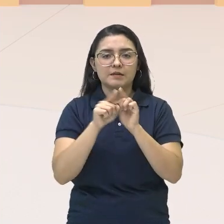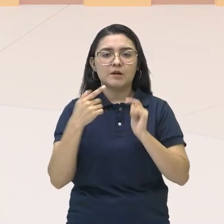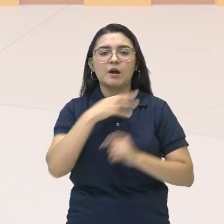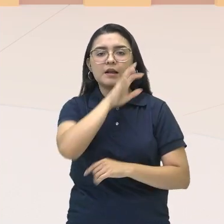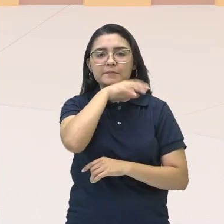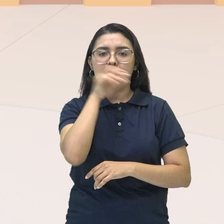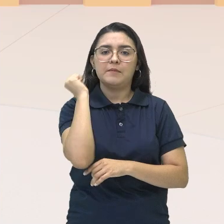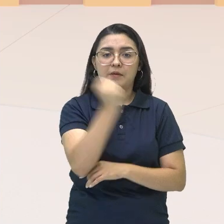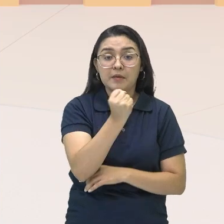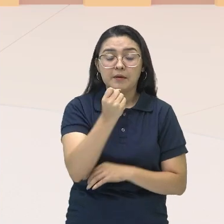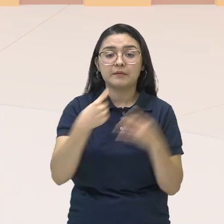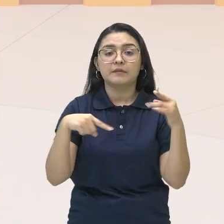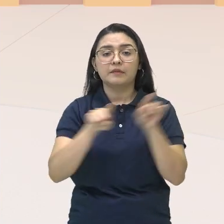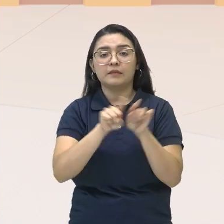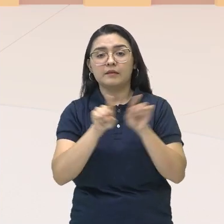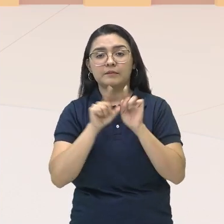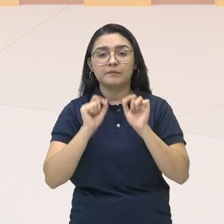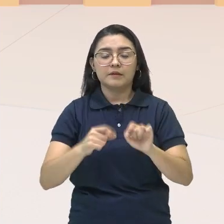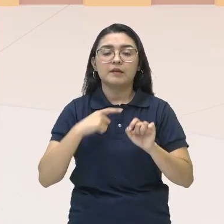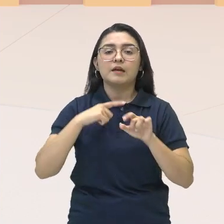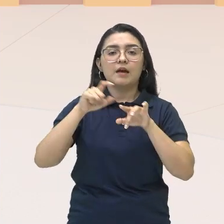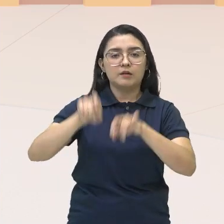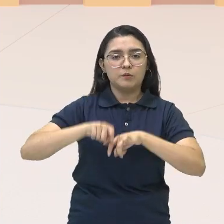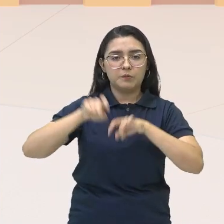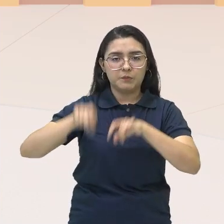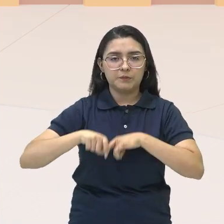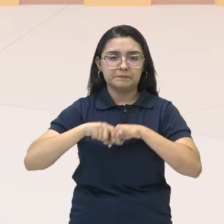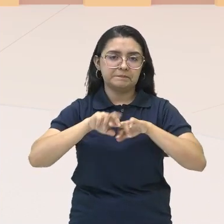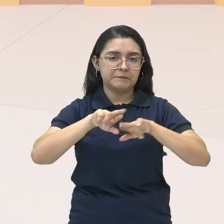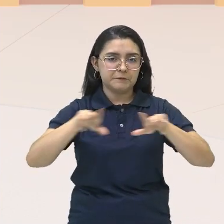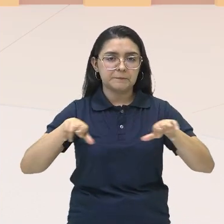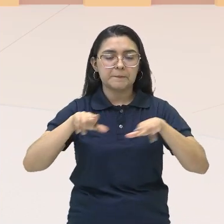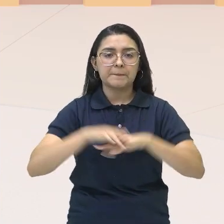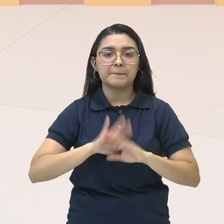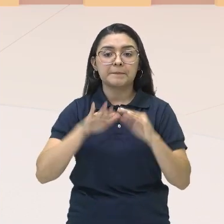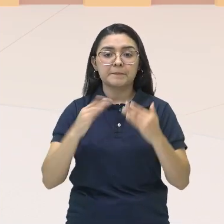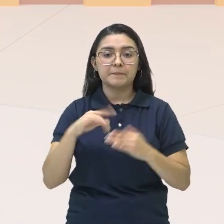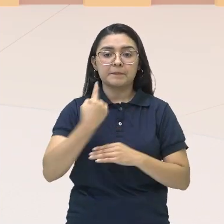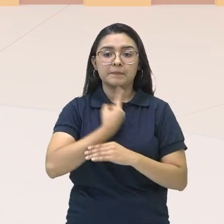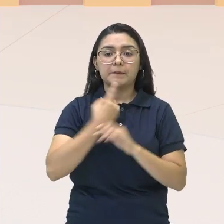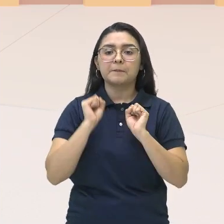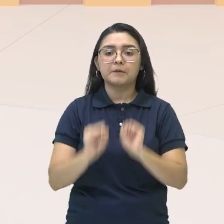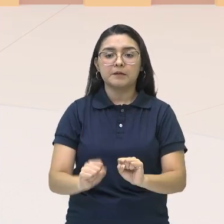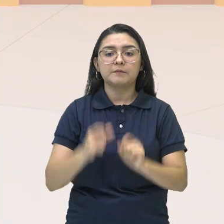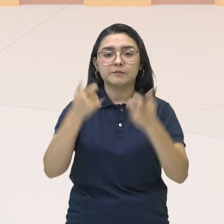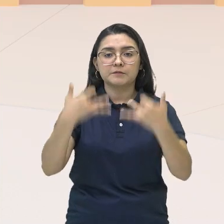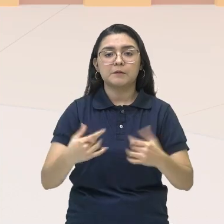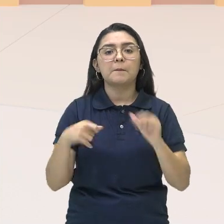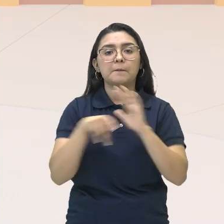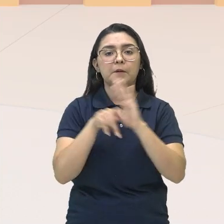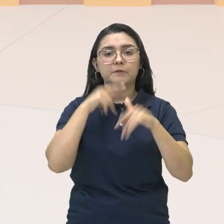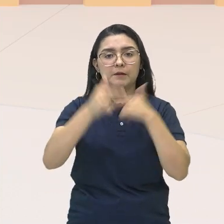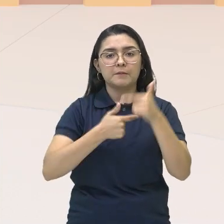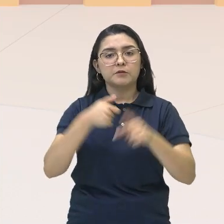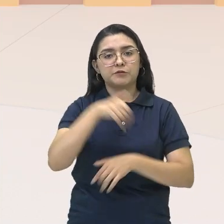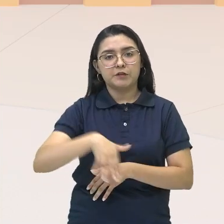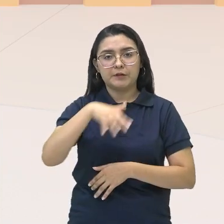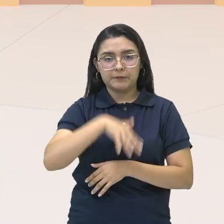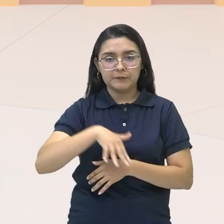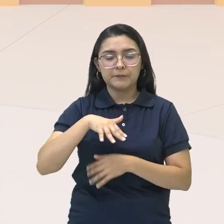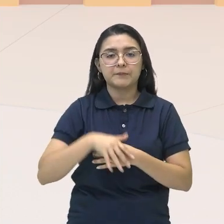caça, da questão também da agricultura. Então, isso nós podemos falar do trabalho de um modo